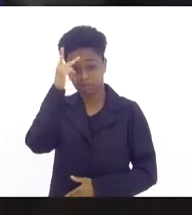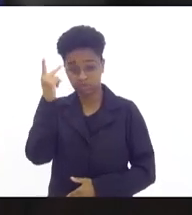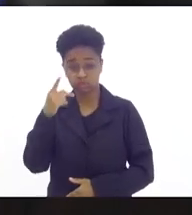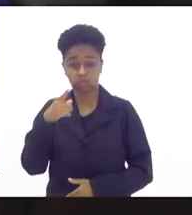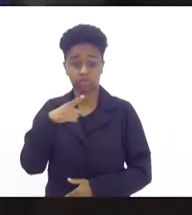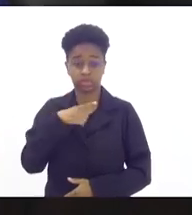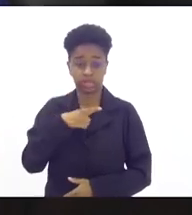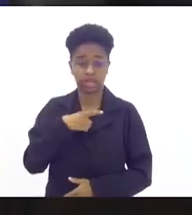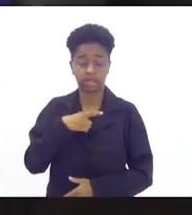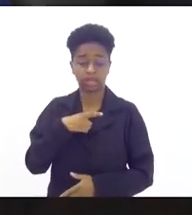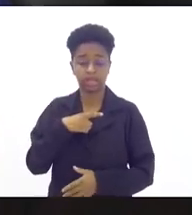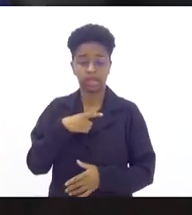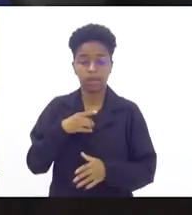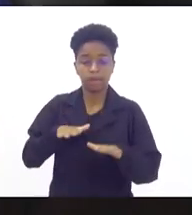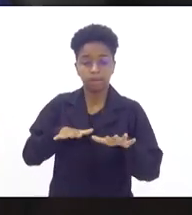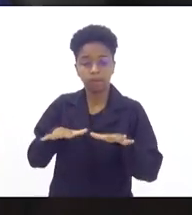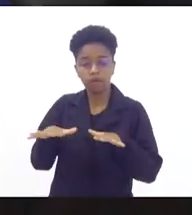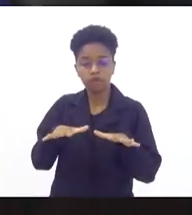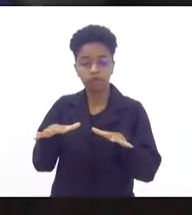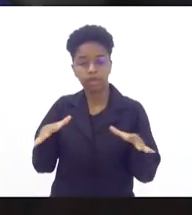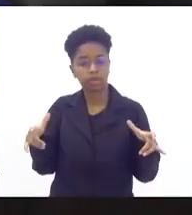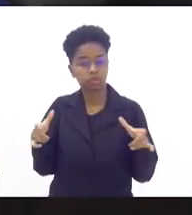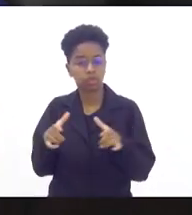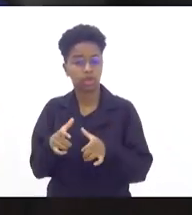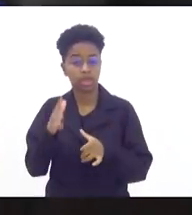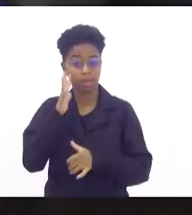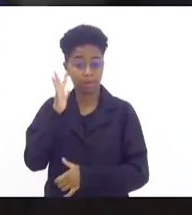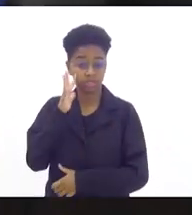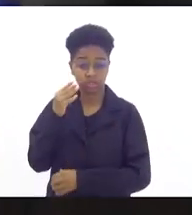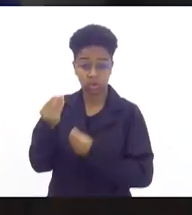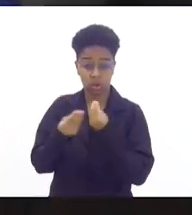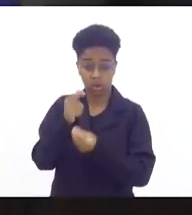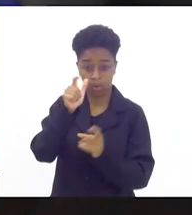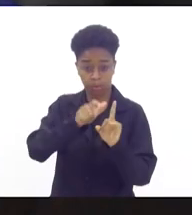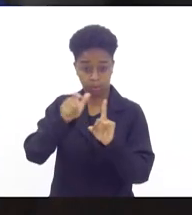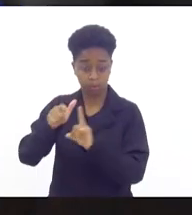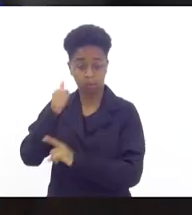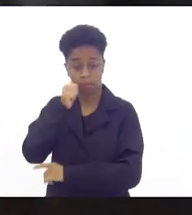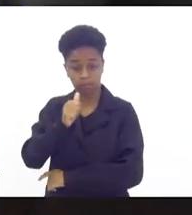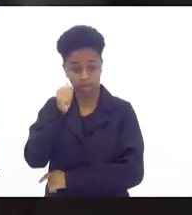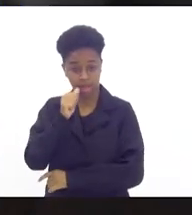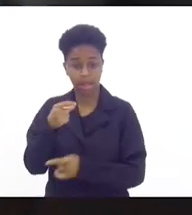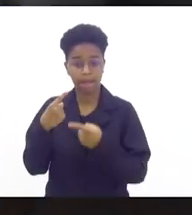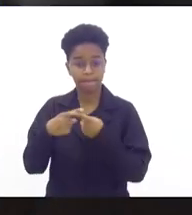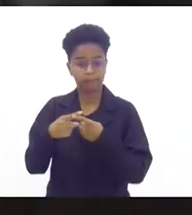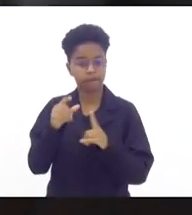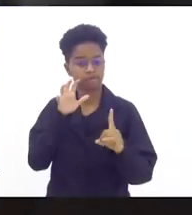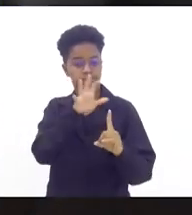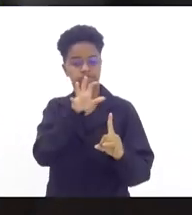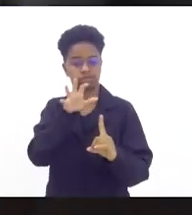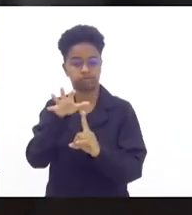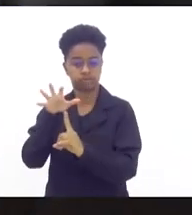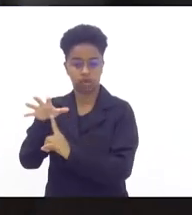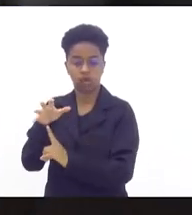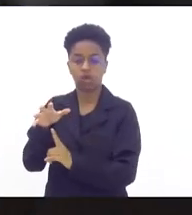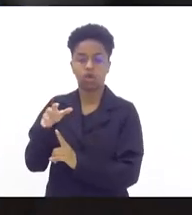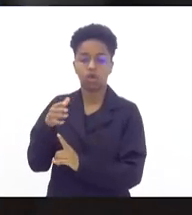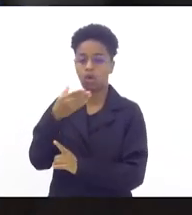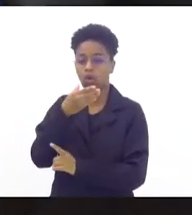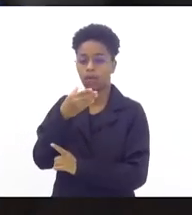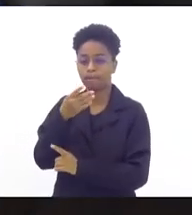reduzida que está para as mulheres que são importunadas por vândalos travertidos de